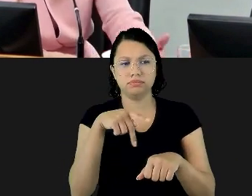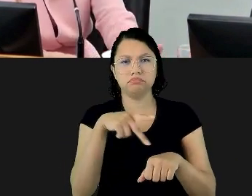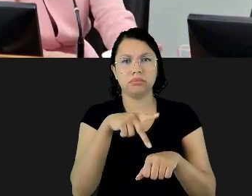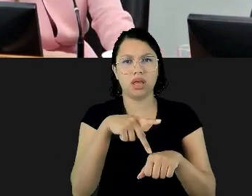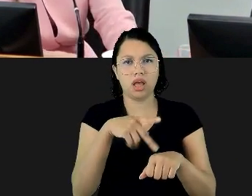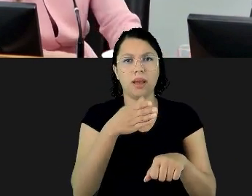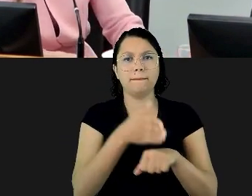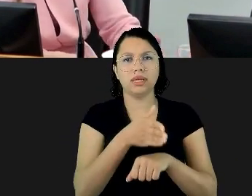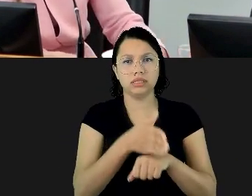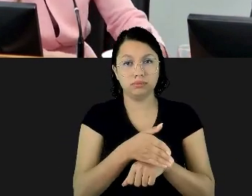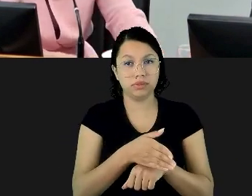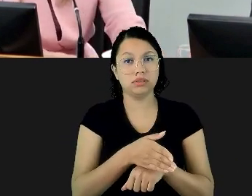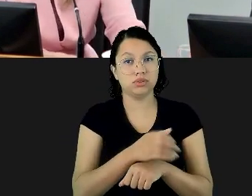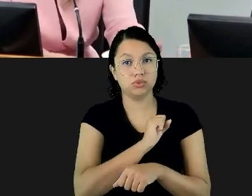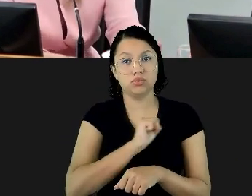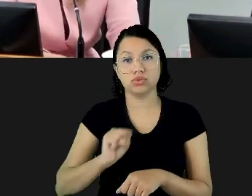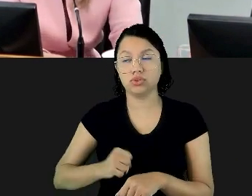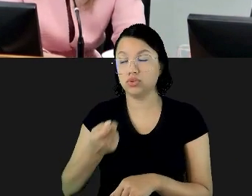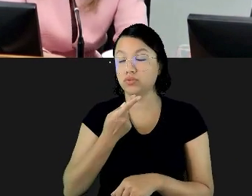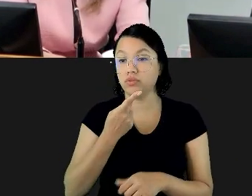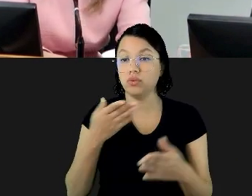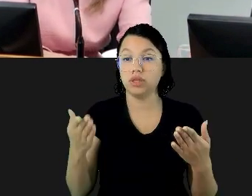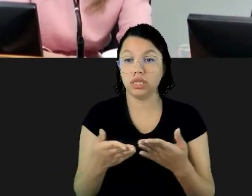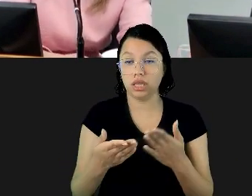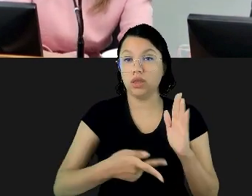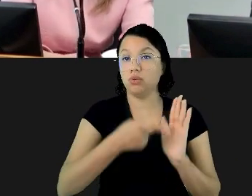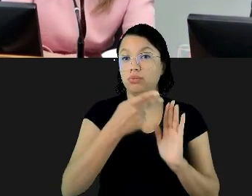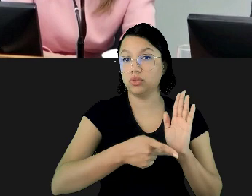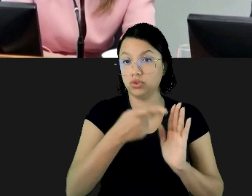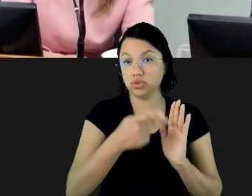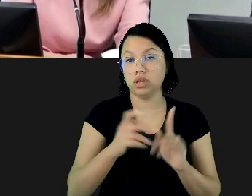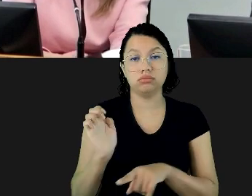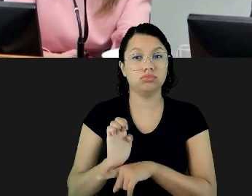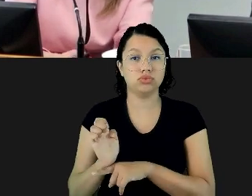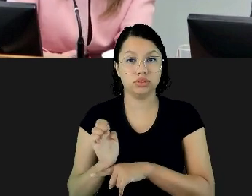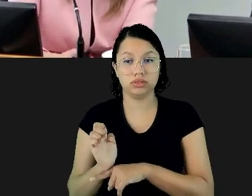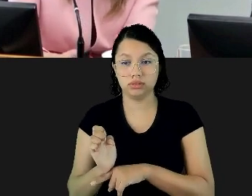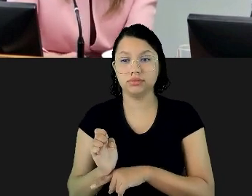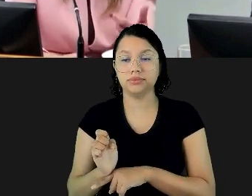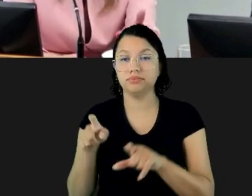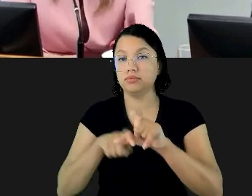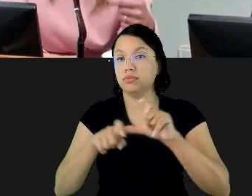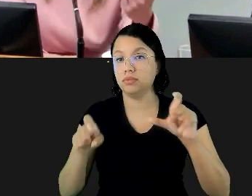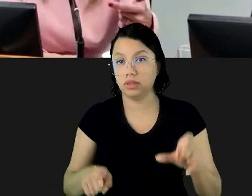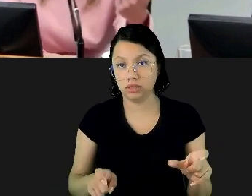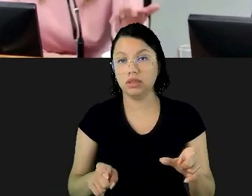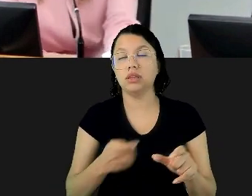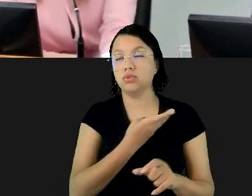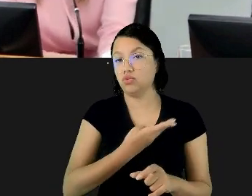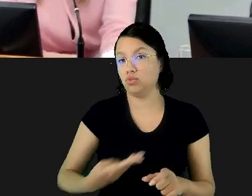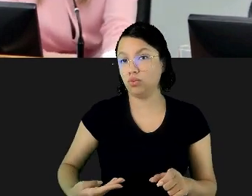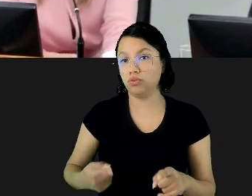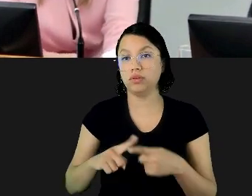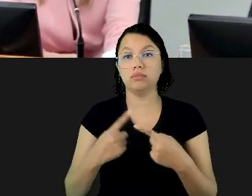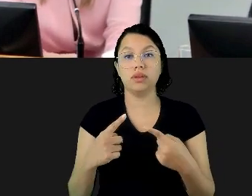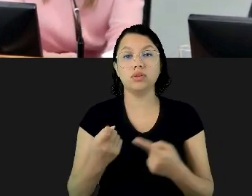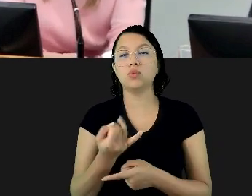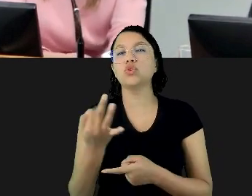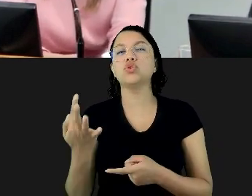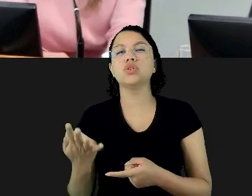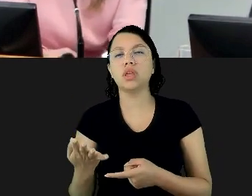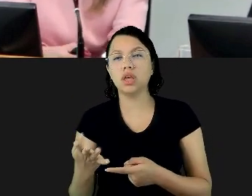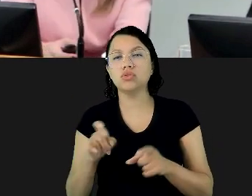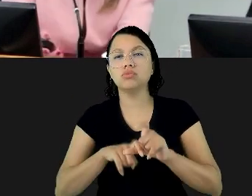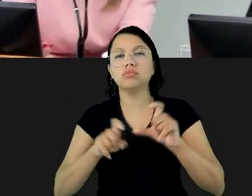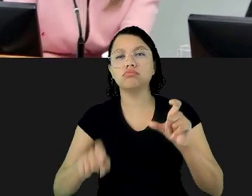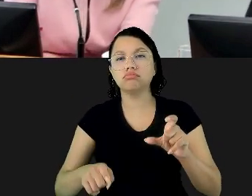de Estado, né, independência dos governos, mas o grau de autonomia que eles teriam para deliberação nesses fóruns